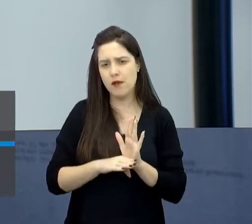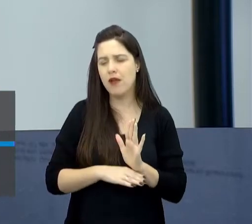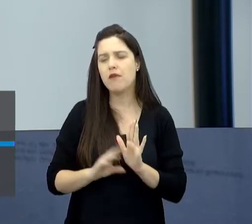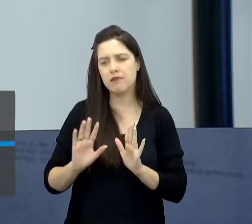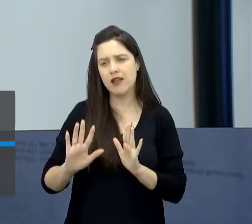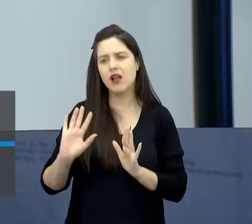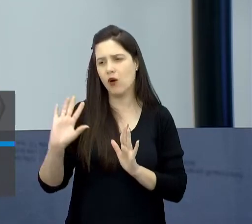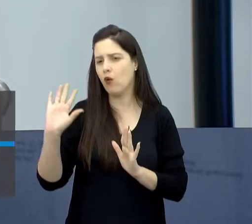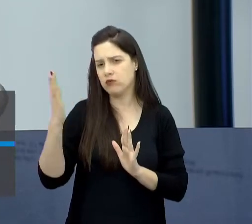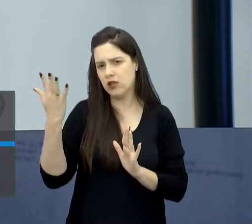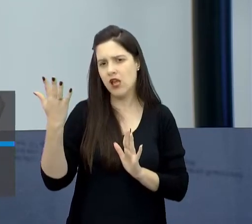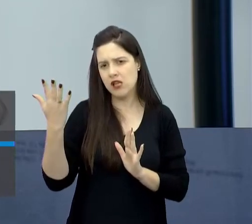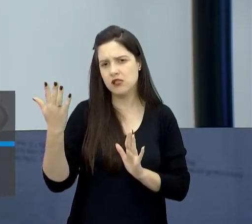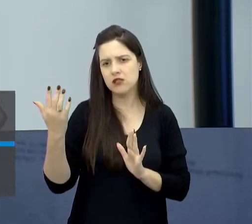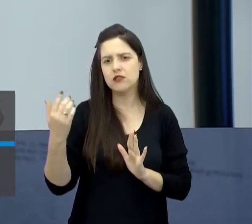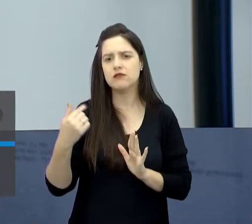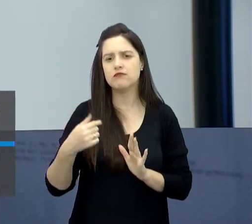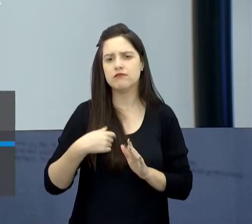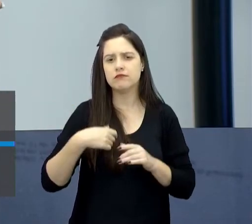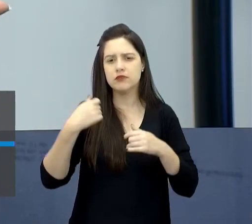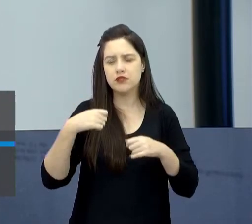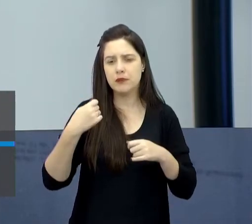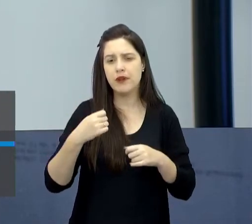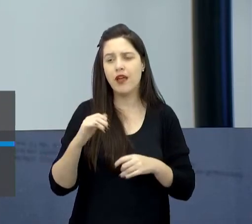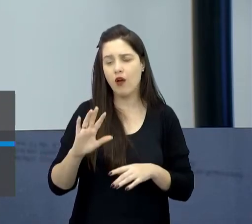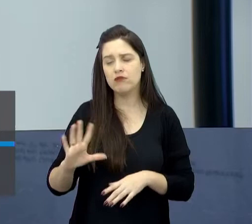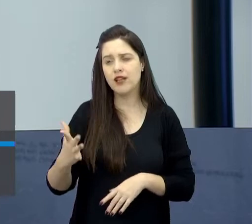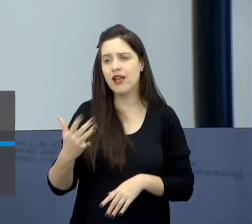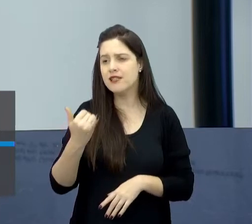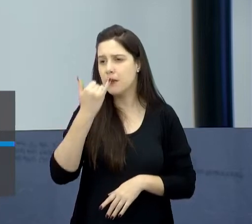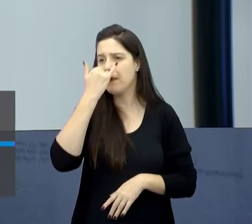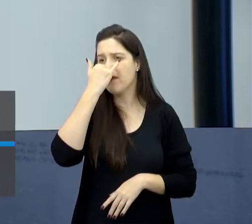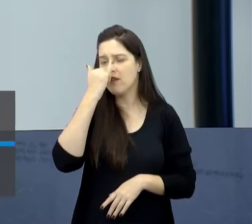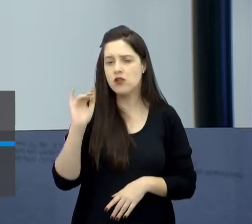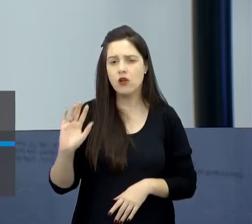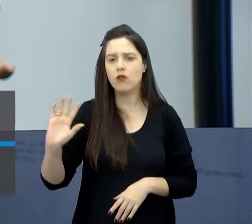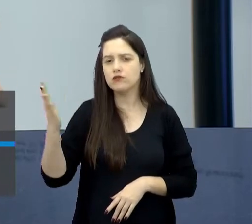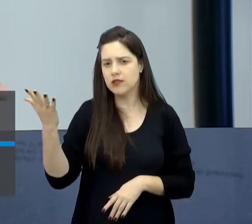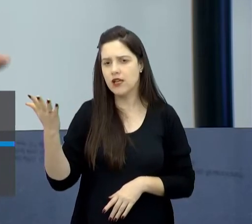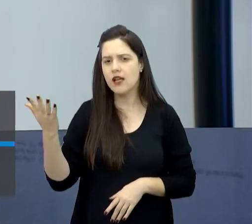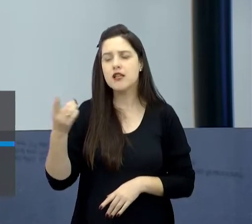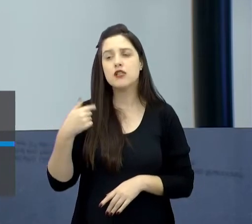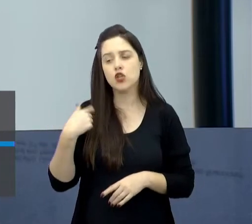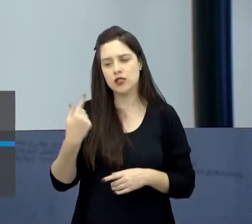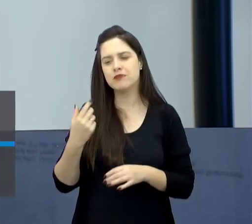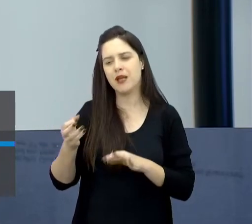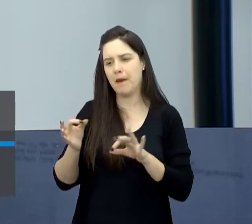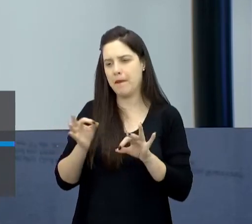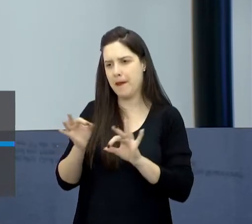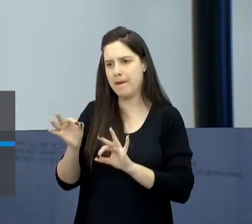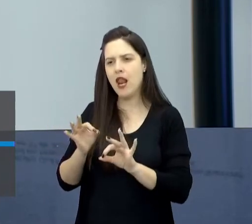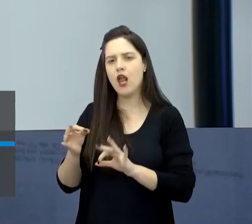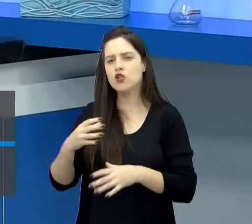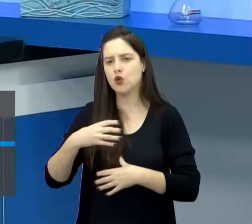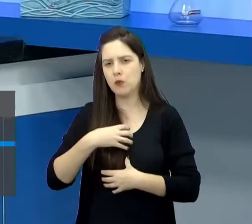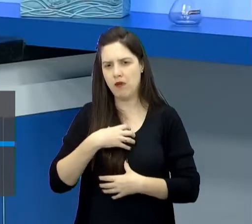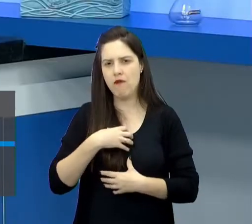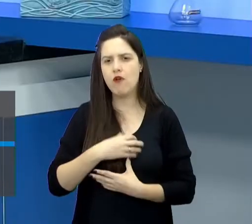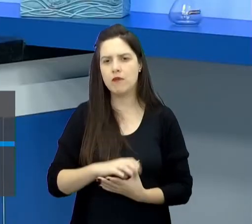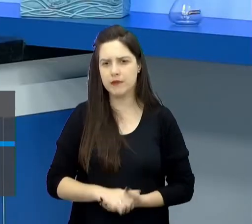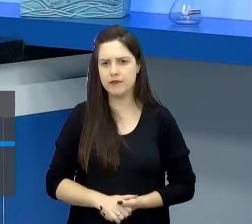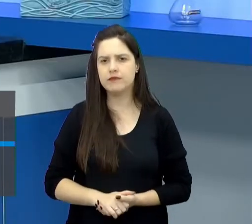acontece, porque, como você mencionou, são imprevistos, situações e precisamos estar preparados de alguma forma para isso. O que